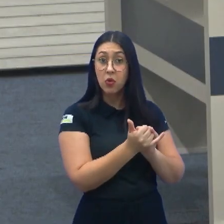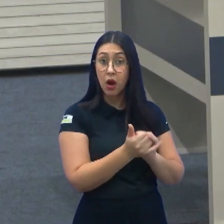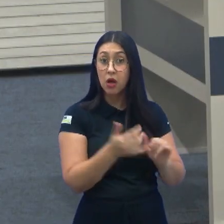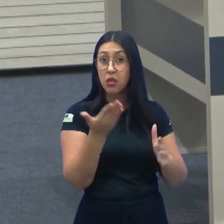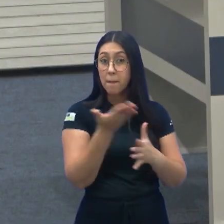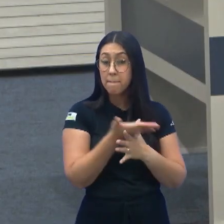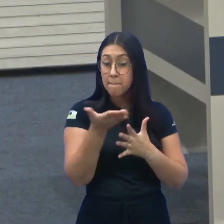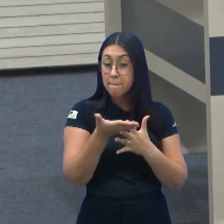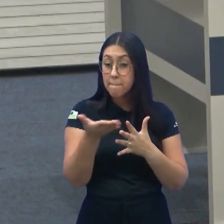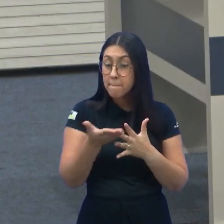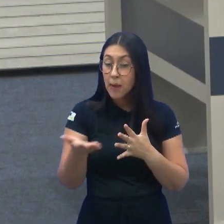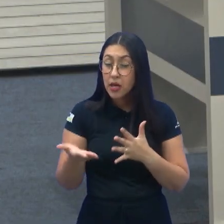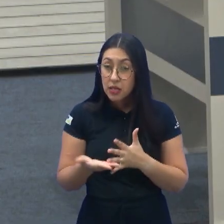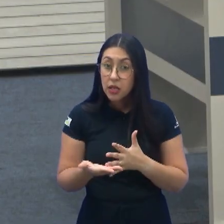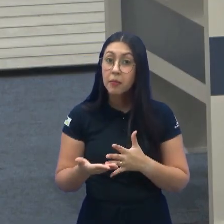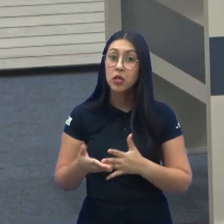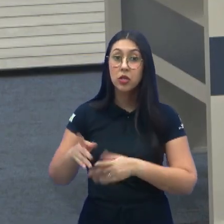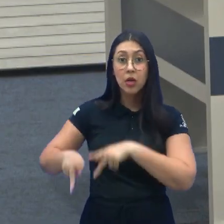da população negra,